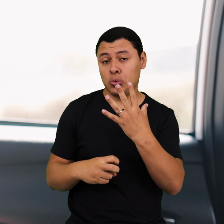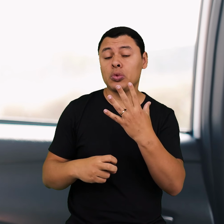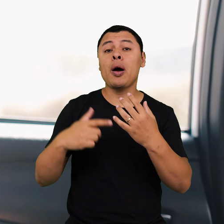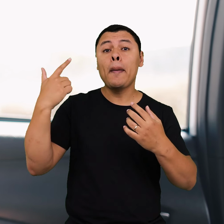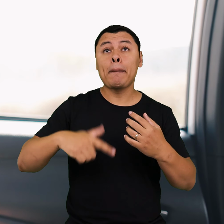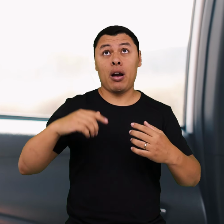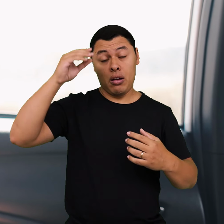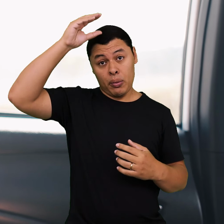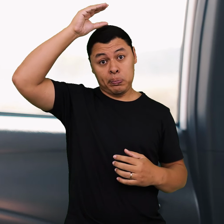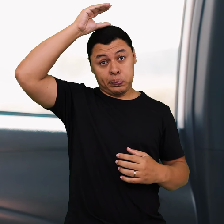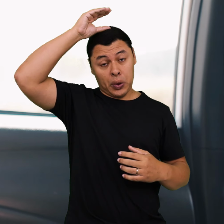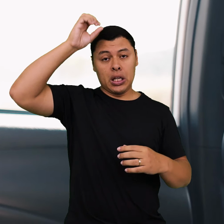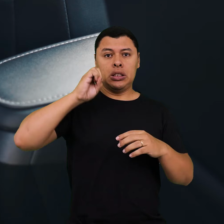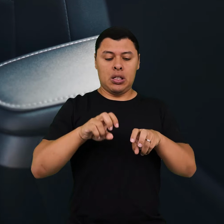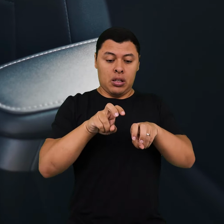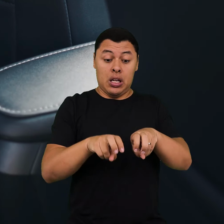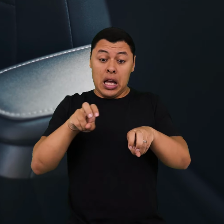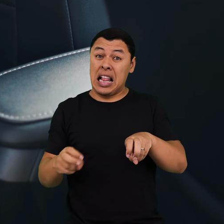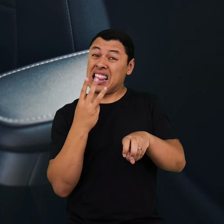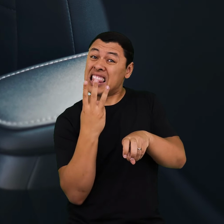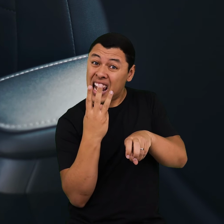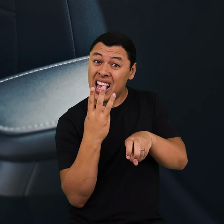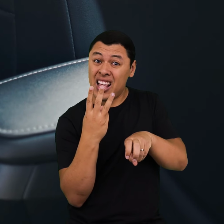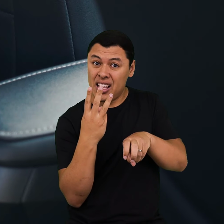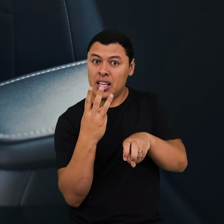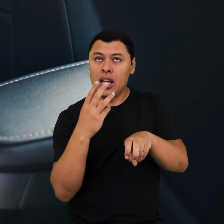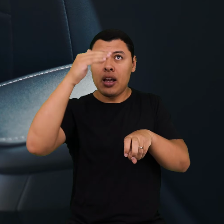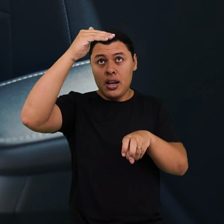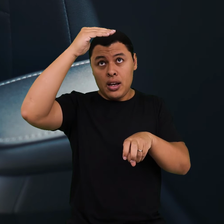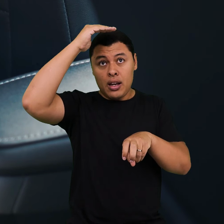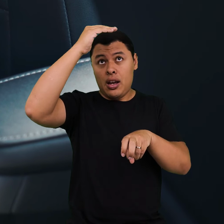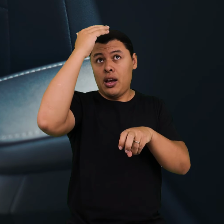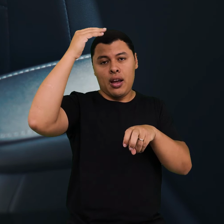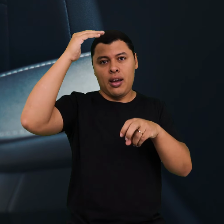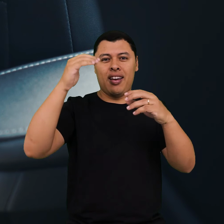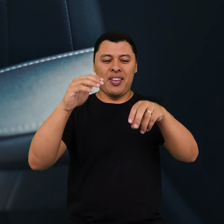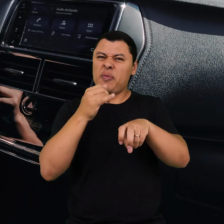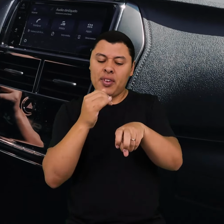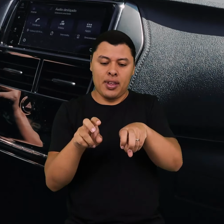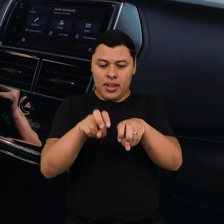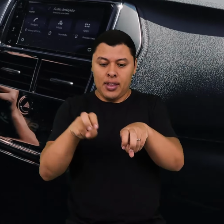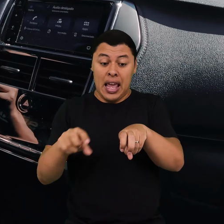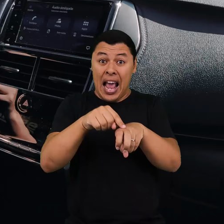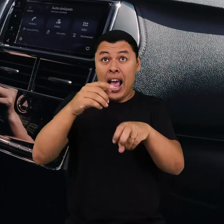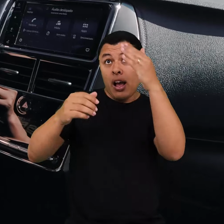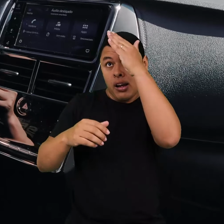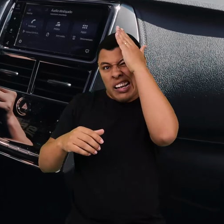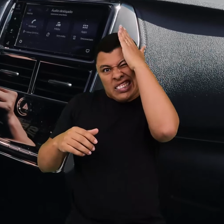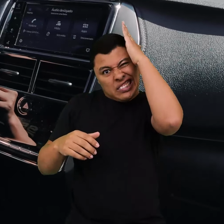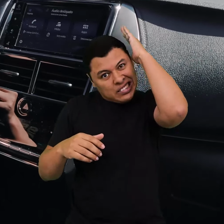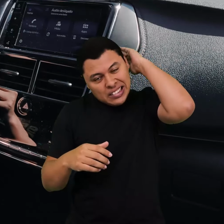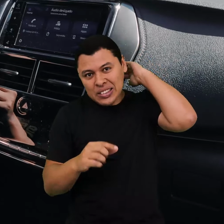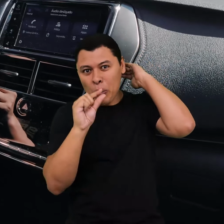no canto. Se você está com 3 passageiros, você vai ver que o formato do teto do carro ele fecha em cima um pouco demais, então talvez fique um pouco limitado